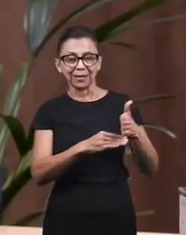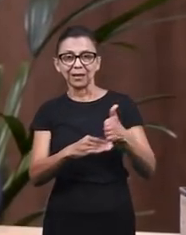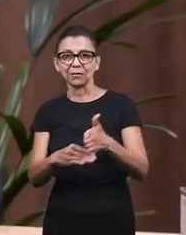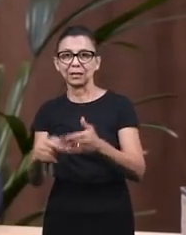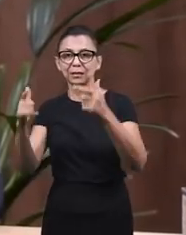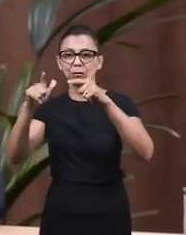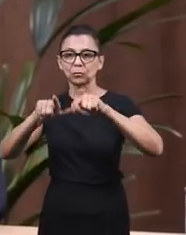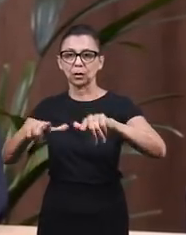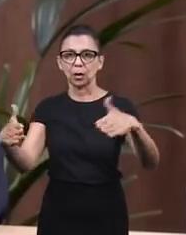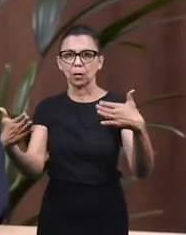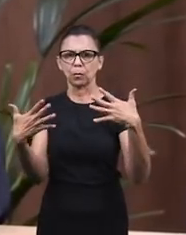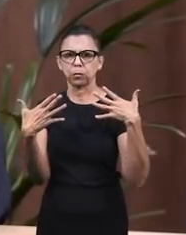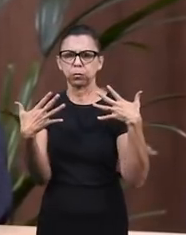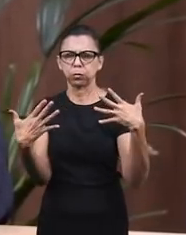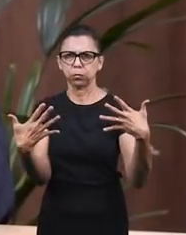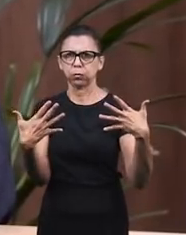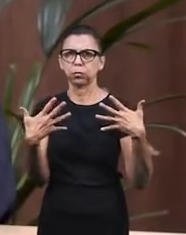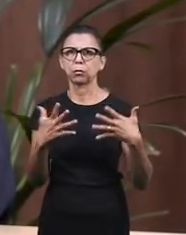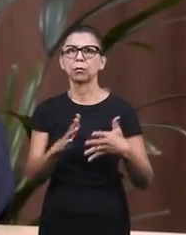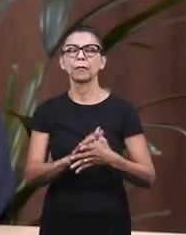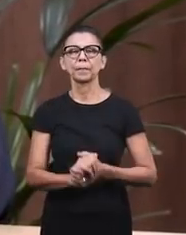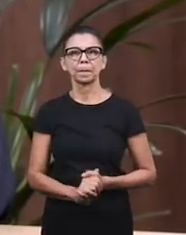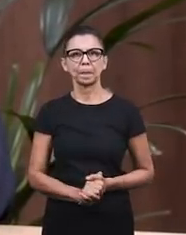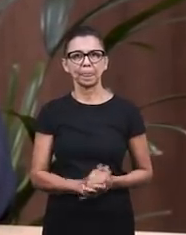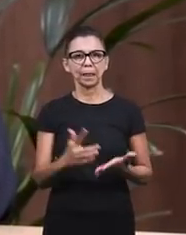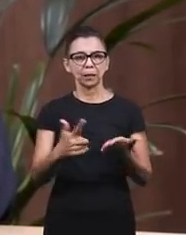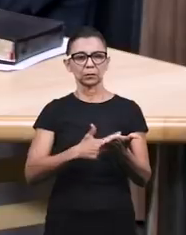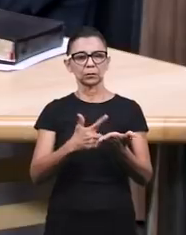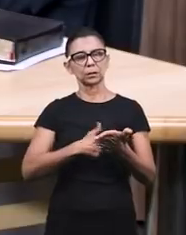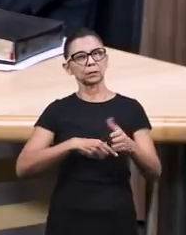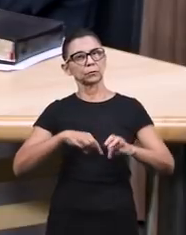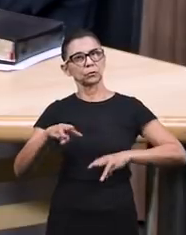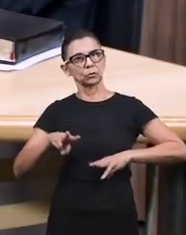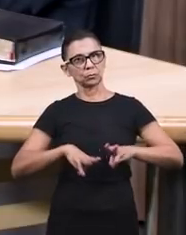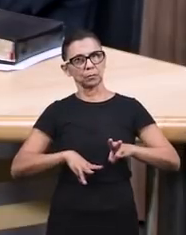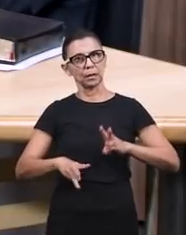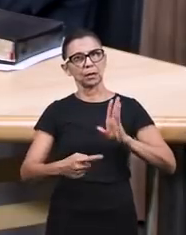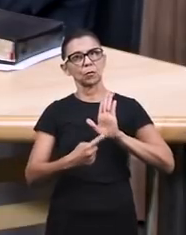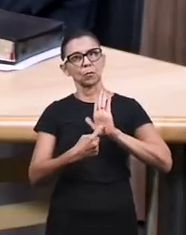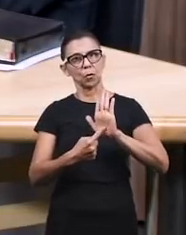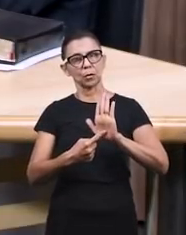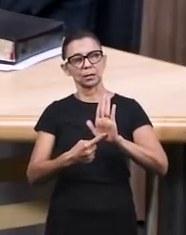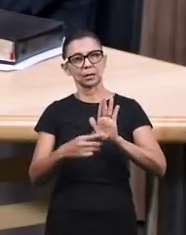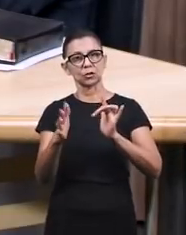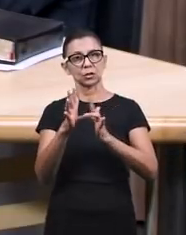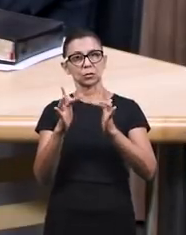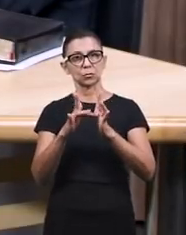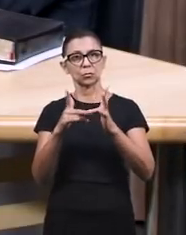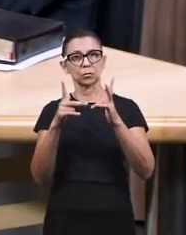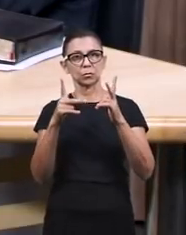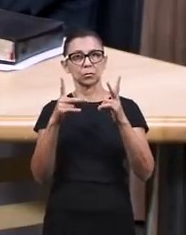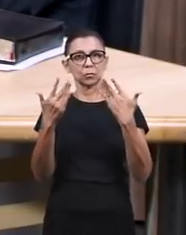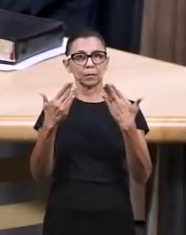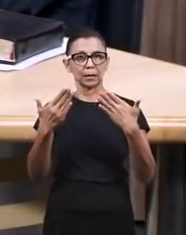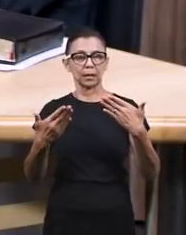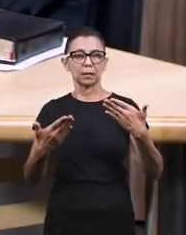Quem deixa isso muito claro, inclusive, é o Evangelho de Marcos, né? Que apresenta Jesus como servo de